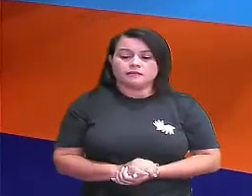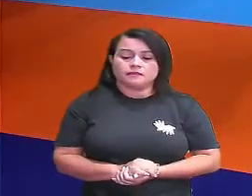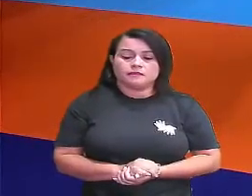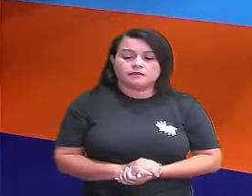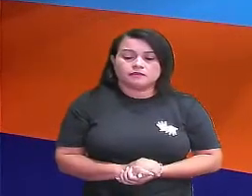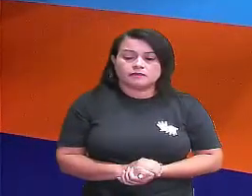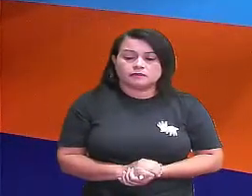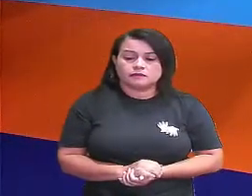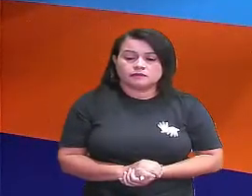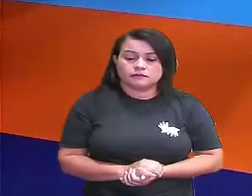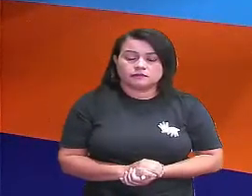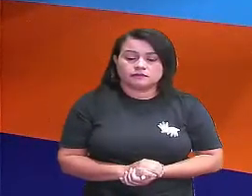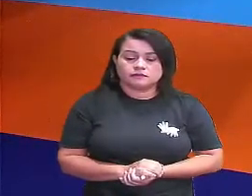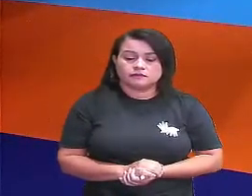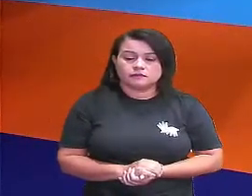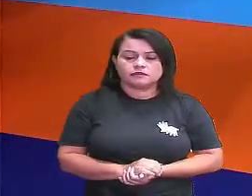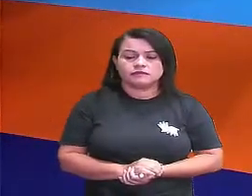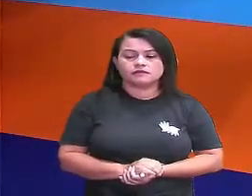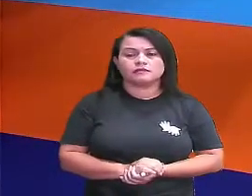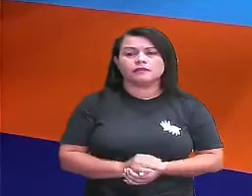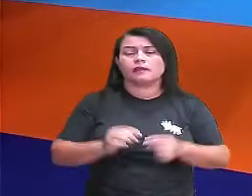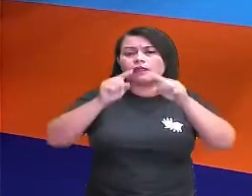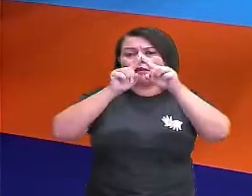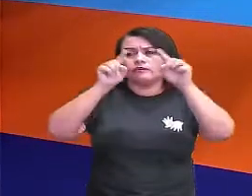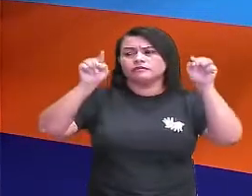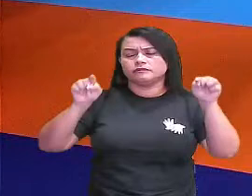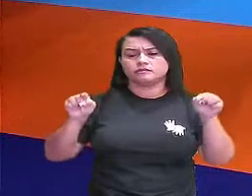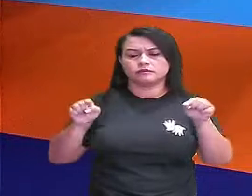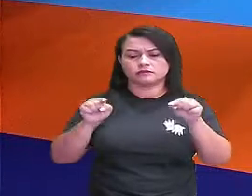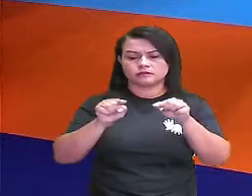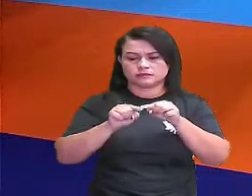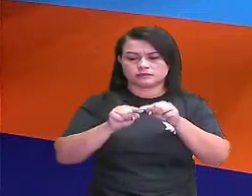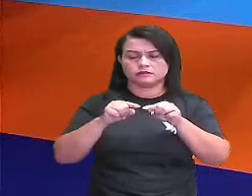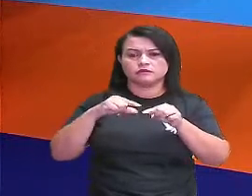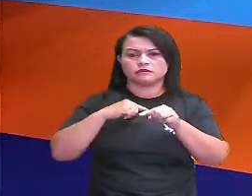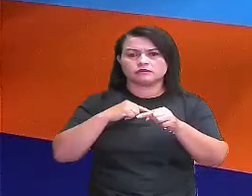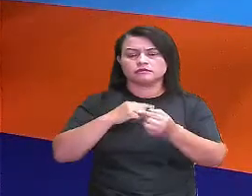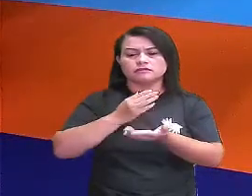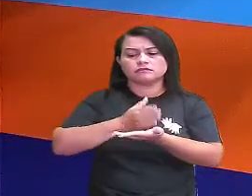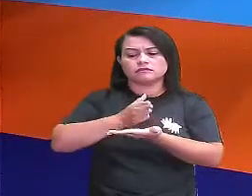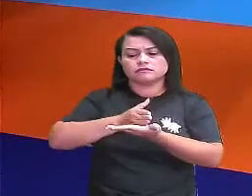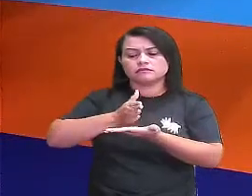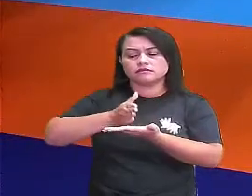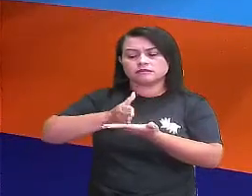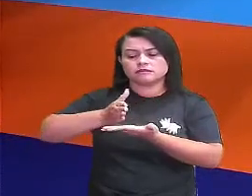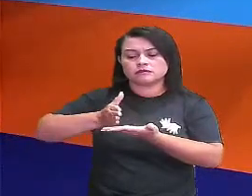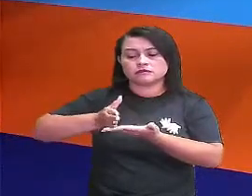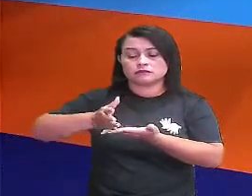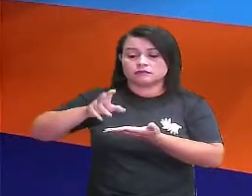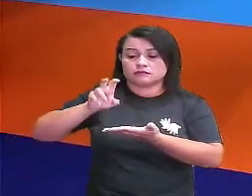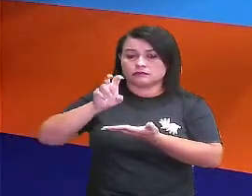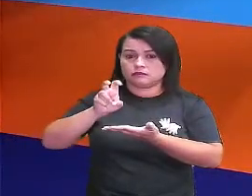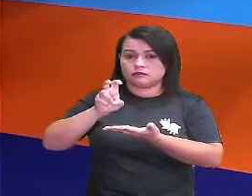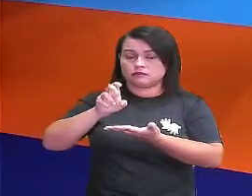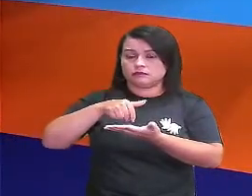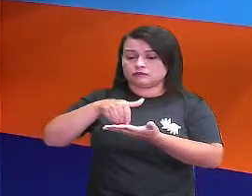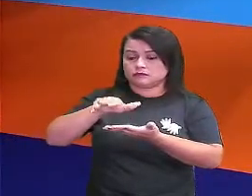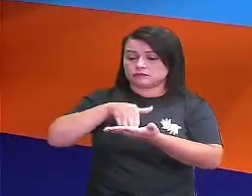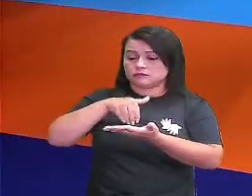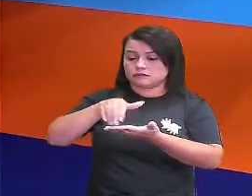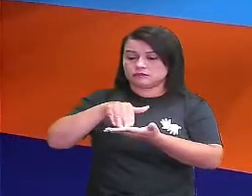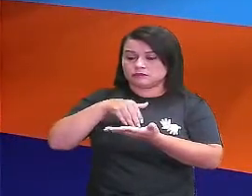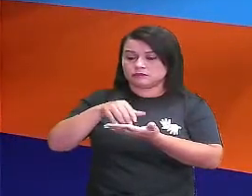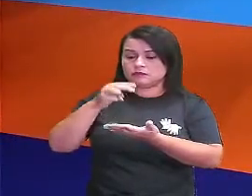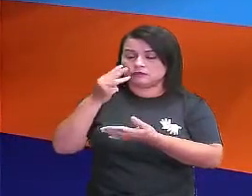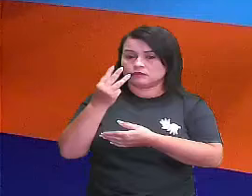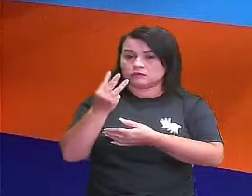continuar. Esta região retangular foi dividida em 5 partes iguais e foram pintadas 3